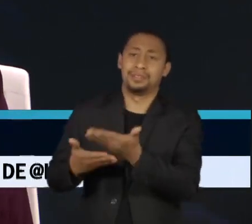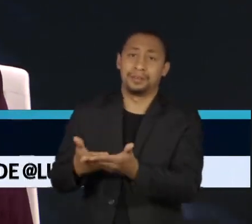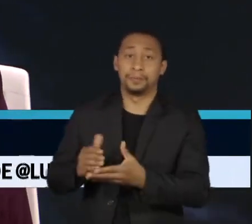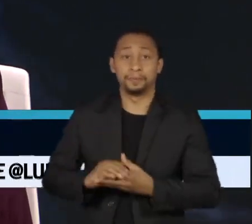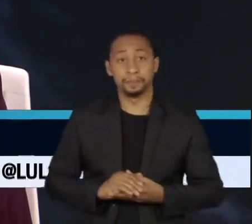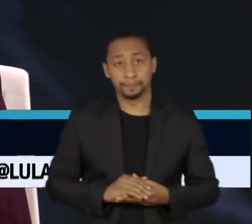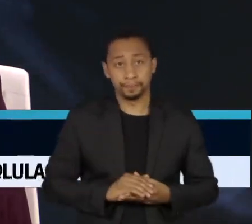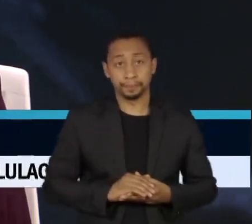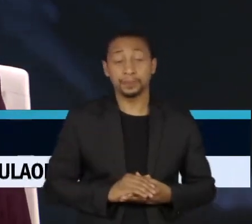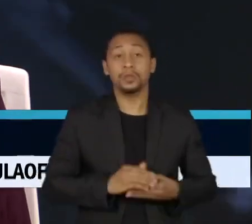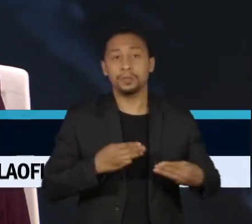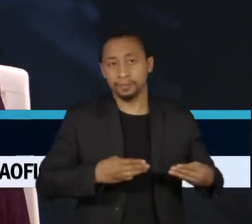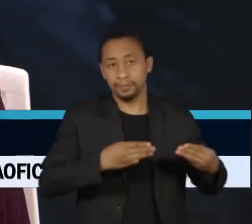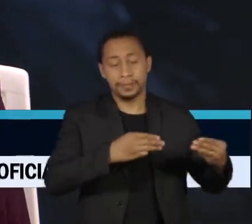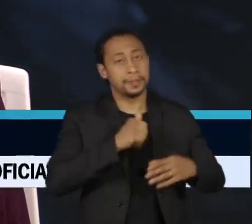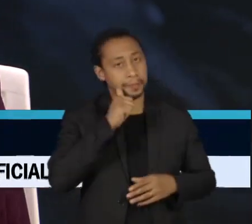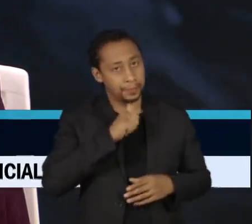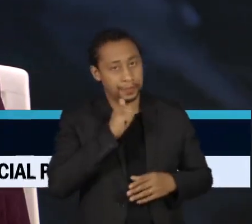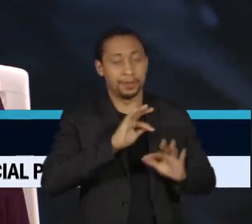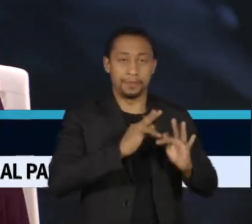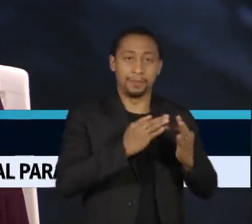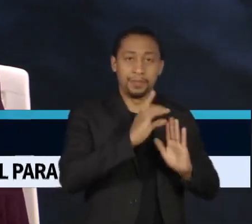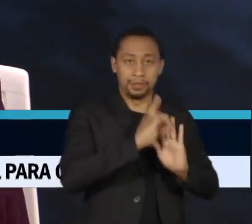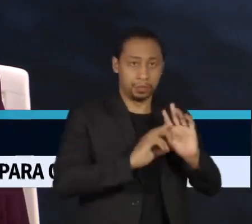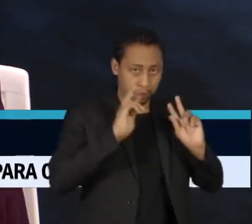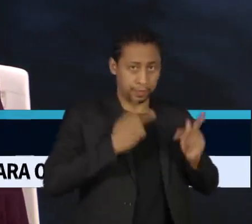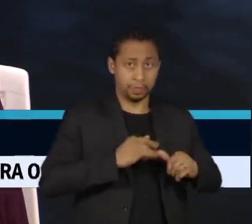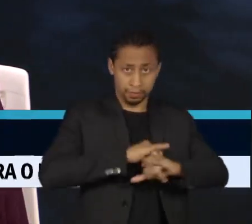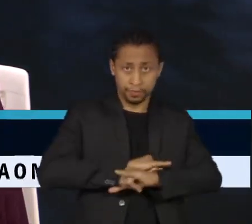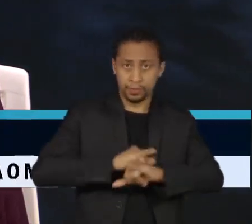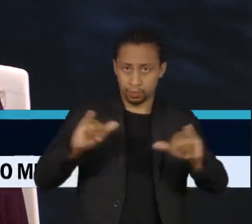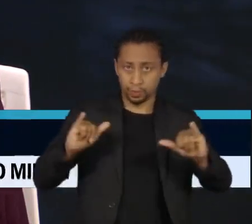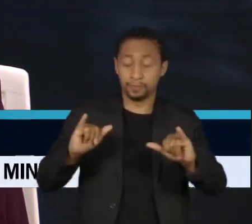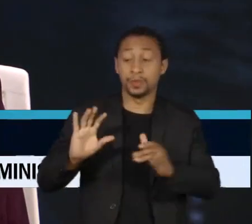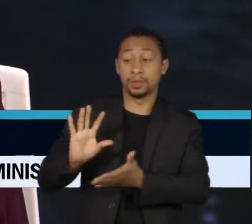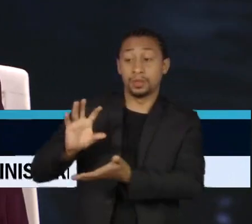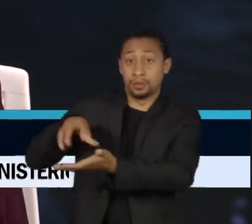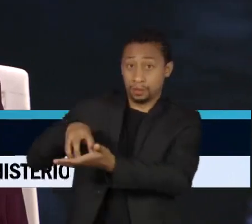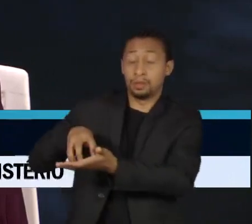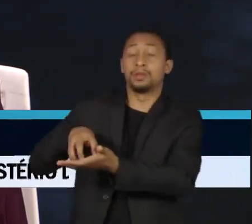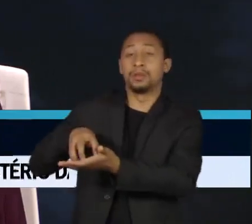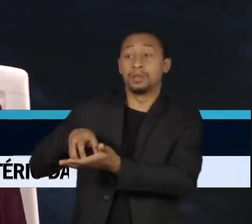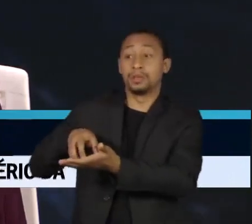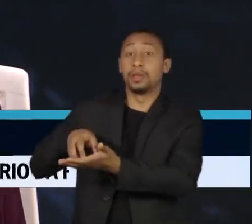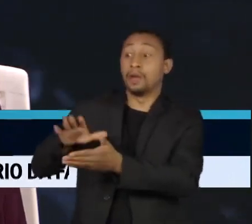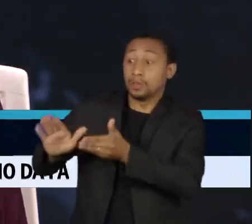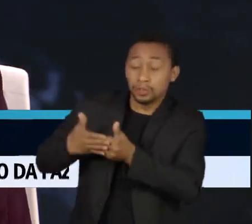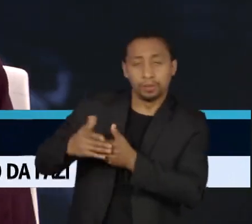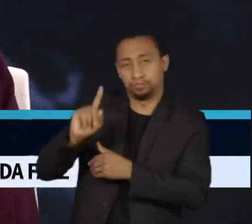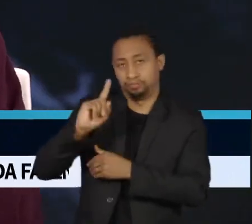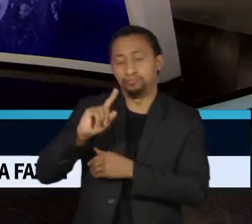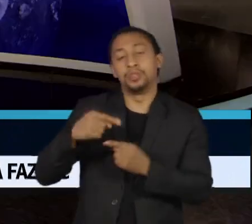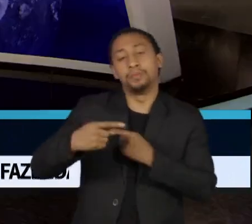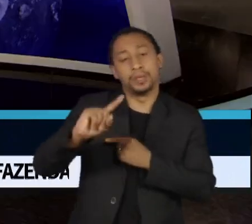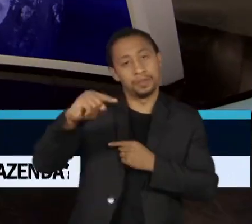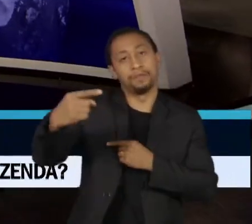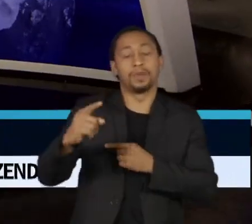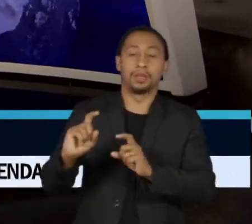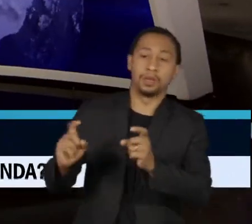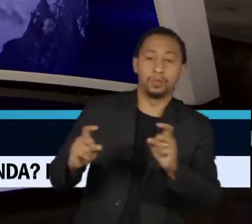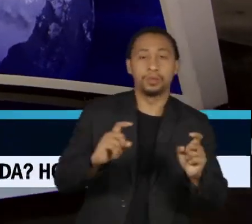o Ministério da Mulher, Família e Direitos Humanos comentou apenas que a extinção da comissão será debatida na semana que vem. Agora, Patrícia, o